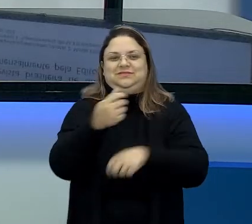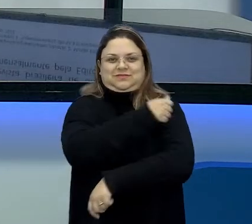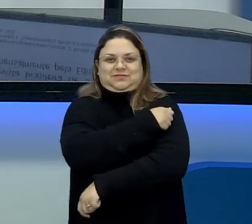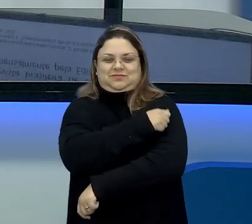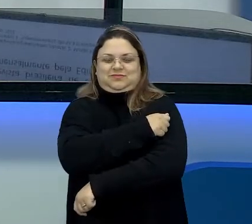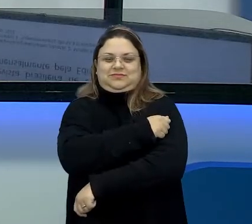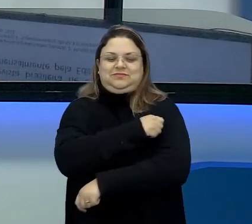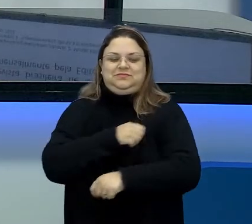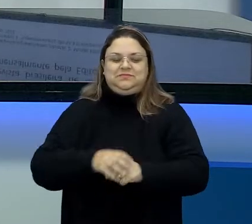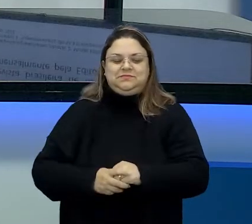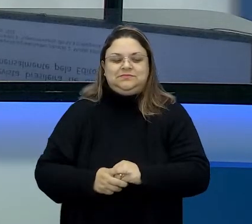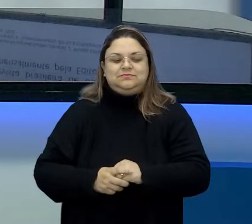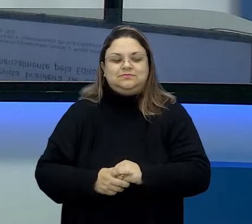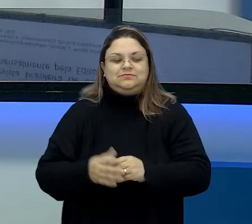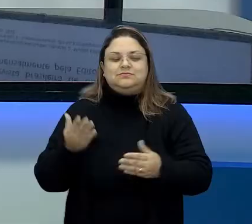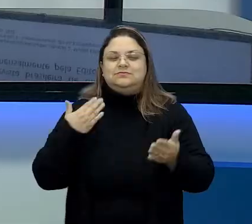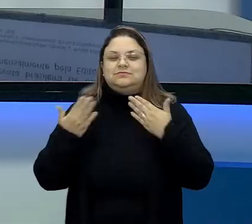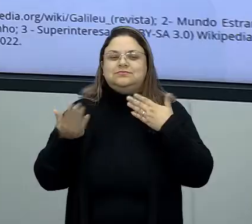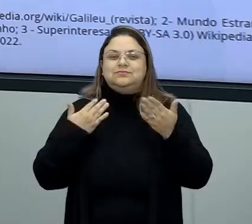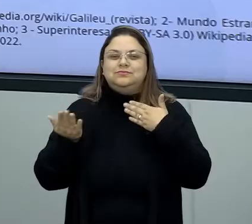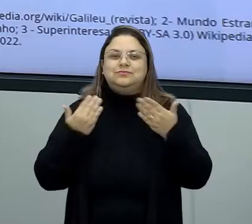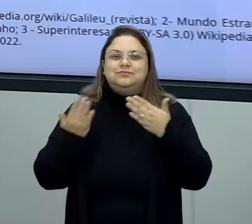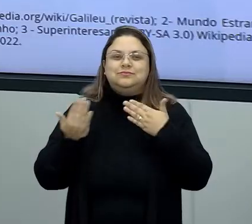a gente